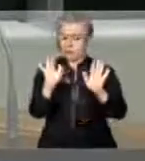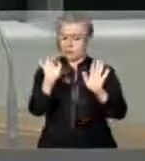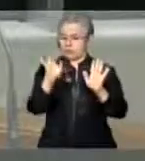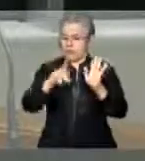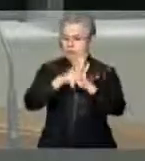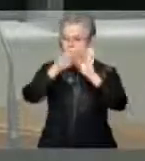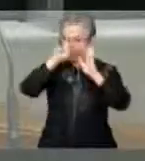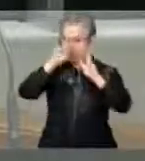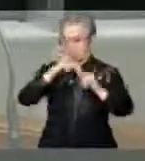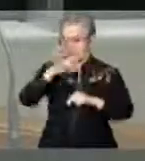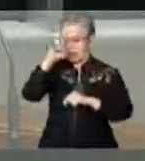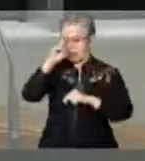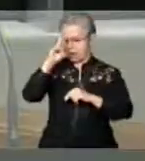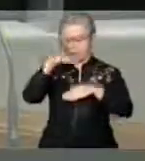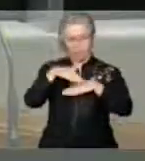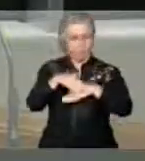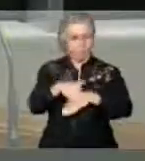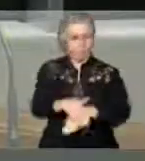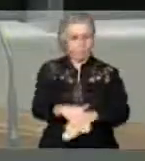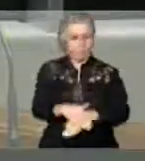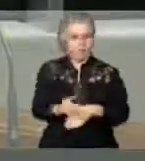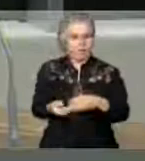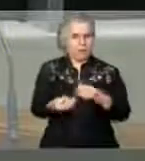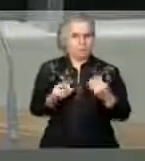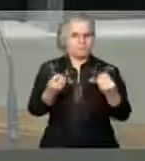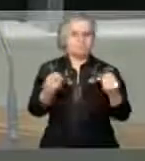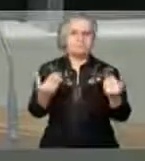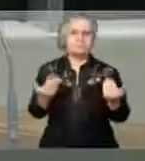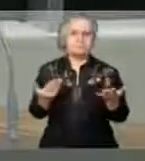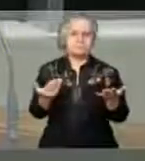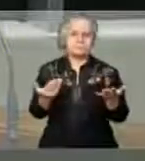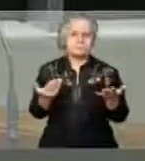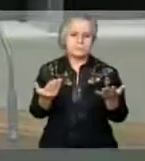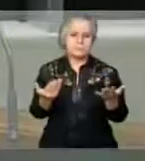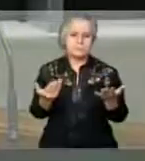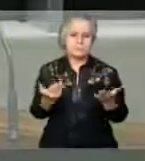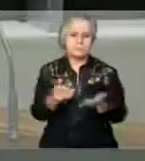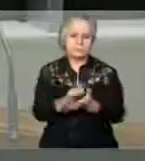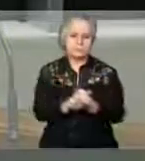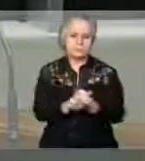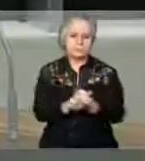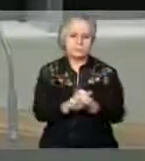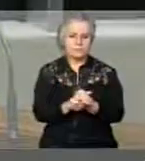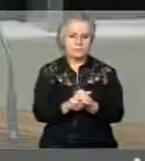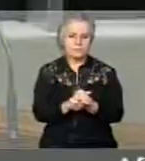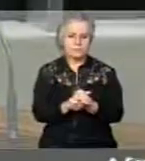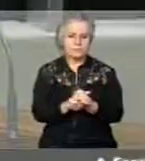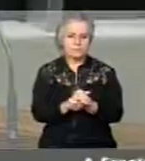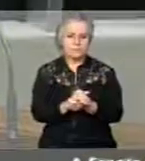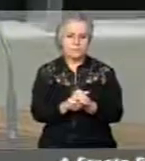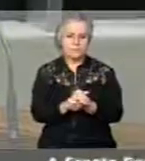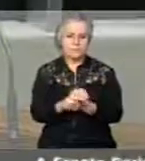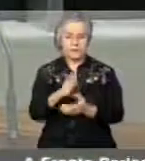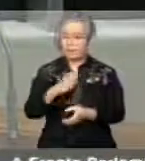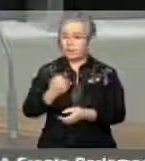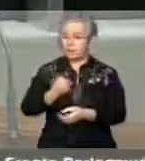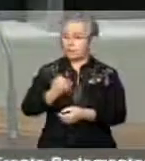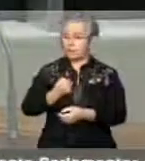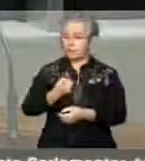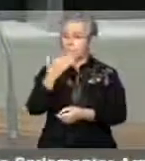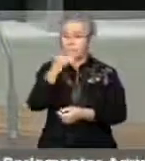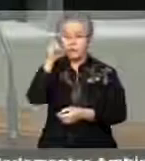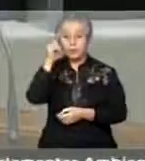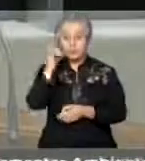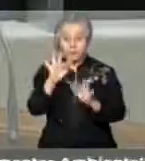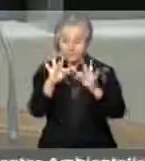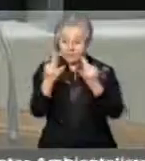história, pois não há como desconsiderar o vertiginoso aumento do número de famílias que são chefiadas por